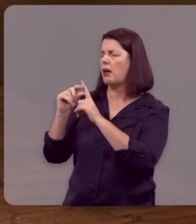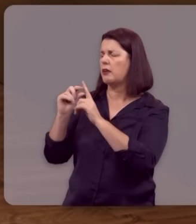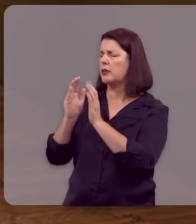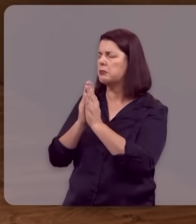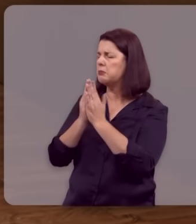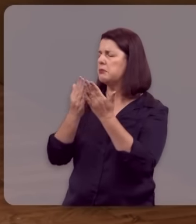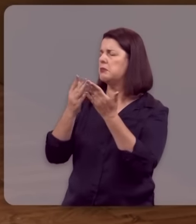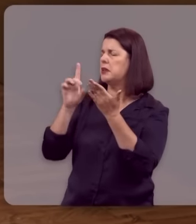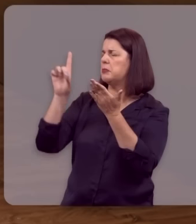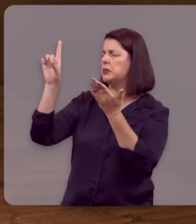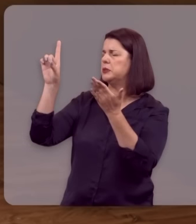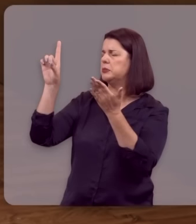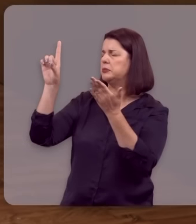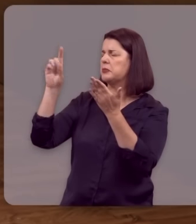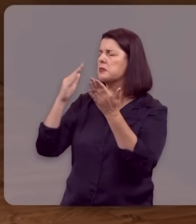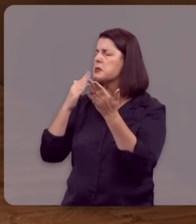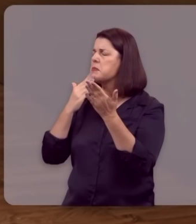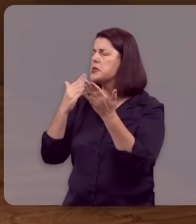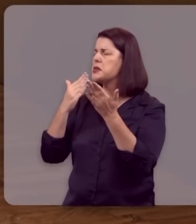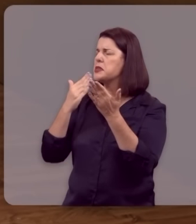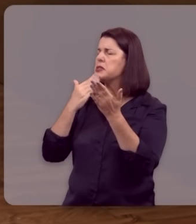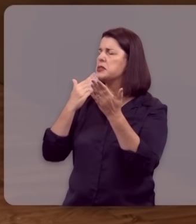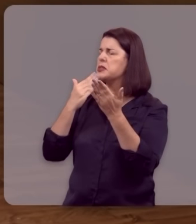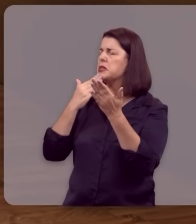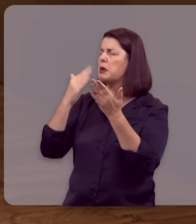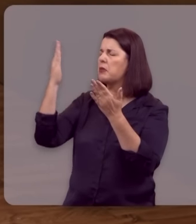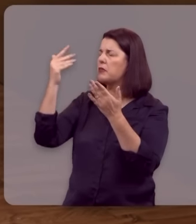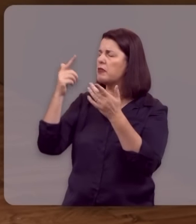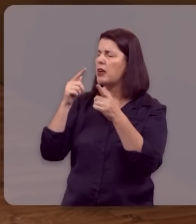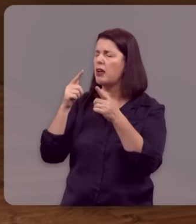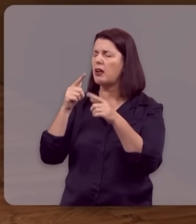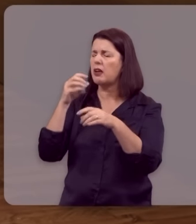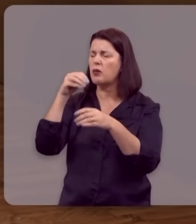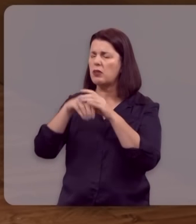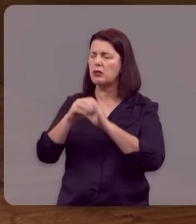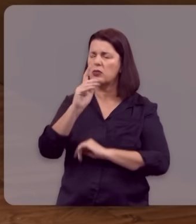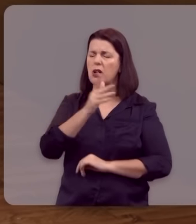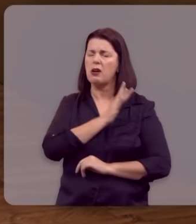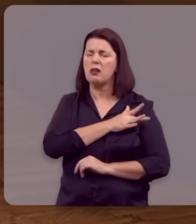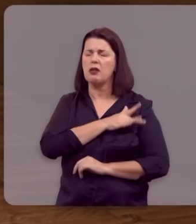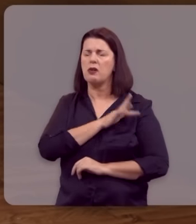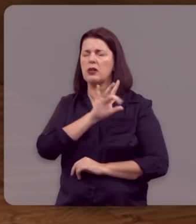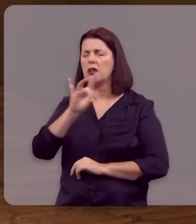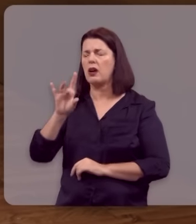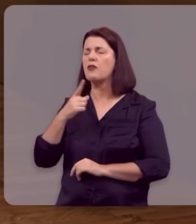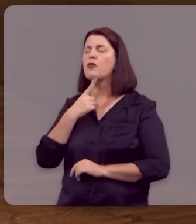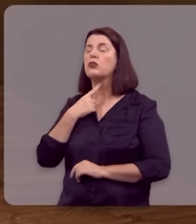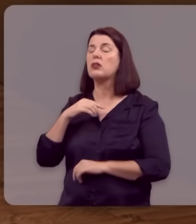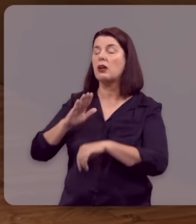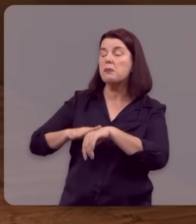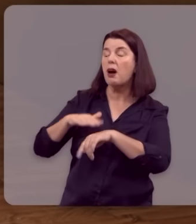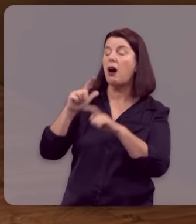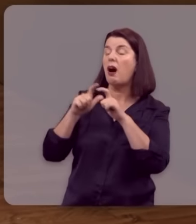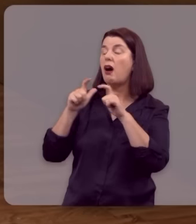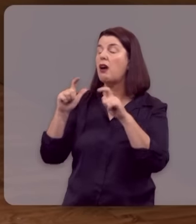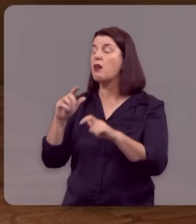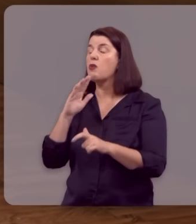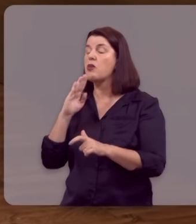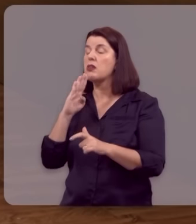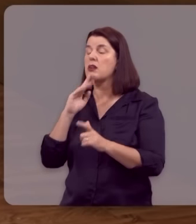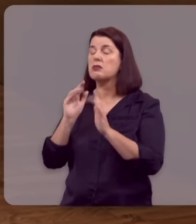a Bíblia Sagrada. Pedimos-te que tu geres no coração daqueles que estão nos assistindo o desejo de conhecê-la,